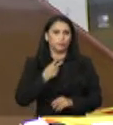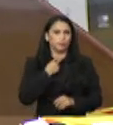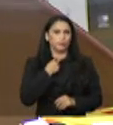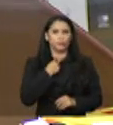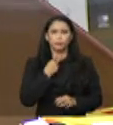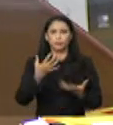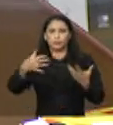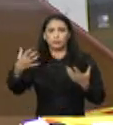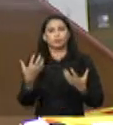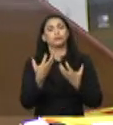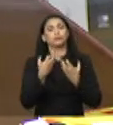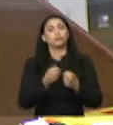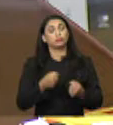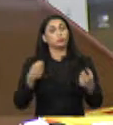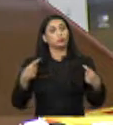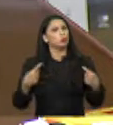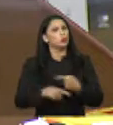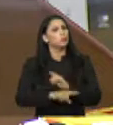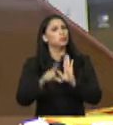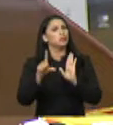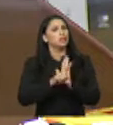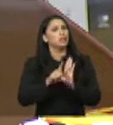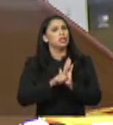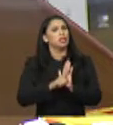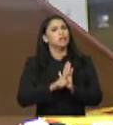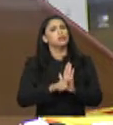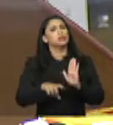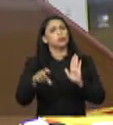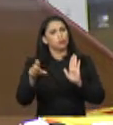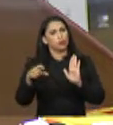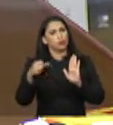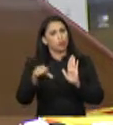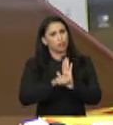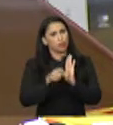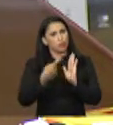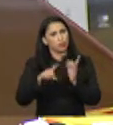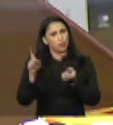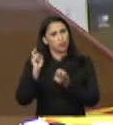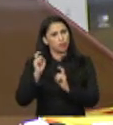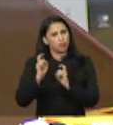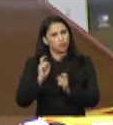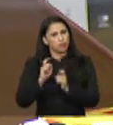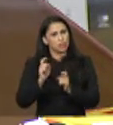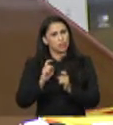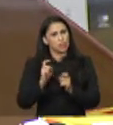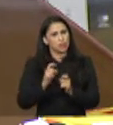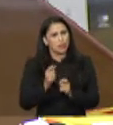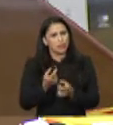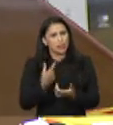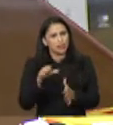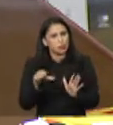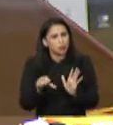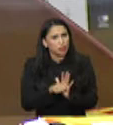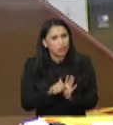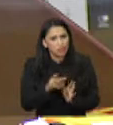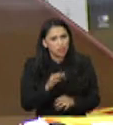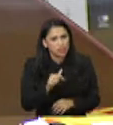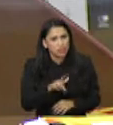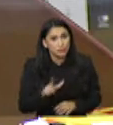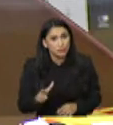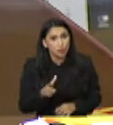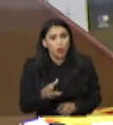ser a conclusão o ilícito que constitui improbidade administrativa está mais próximo de um crime que um ilícito civil